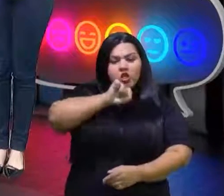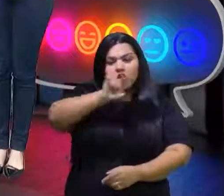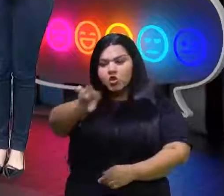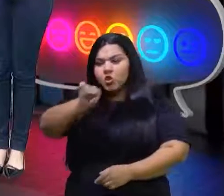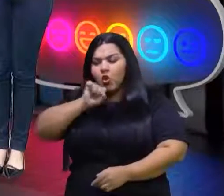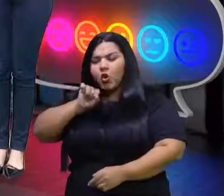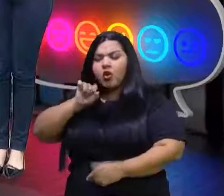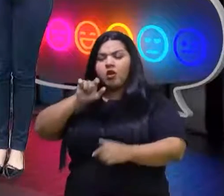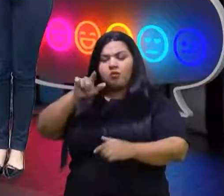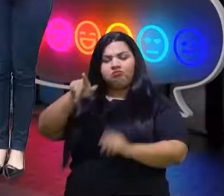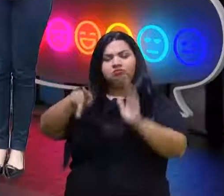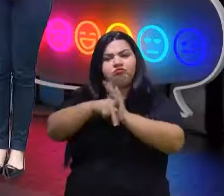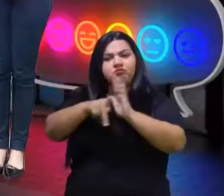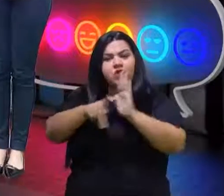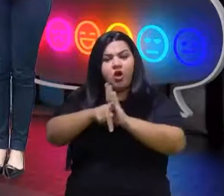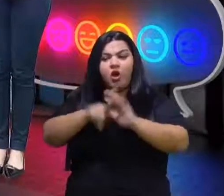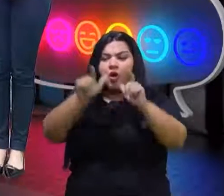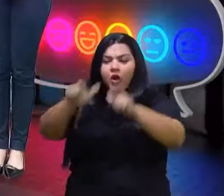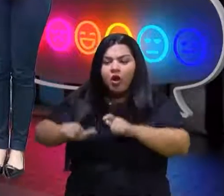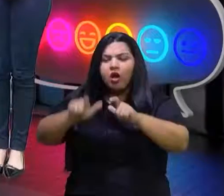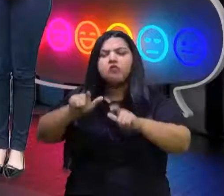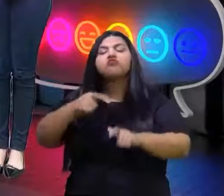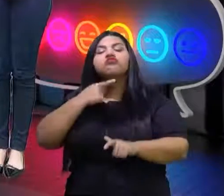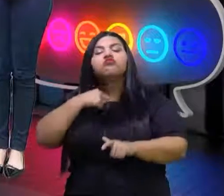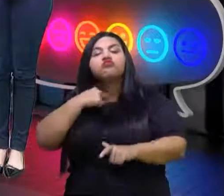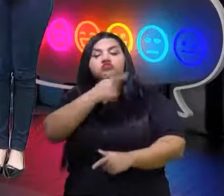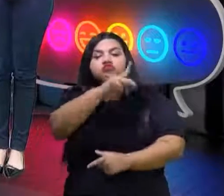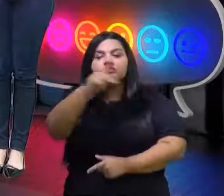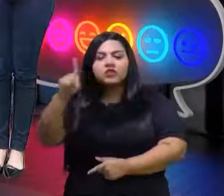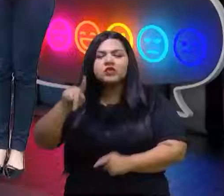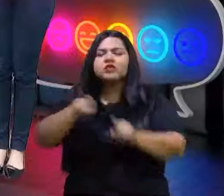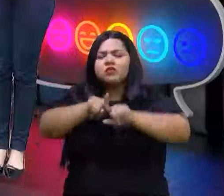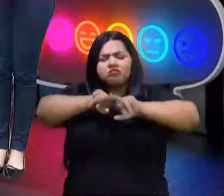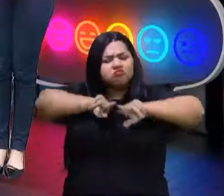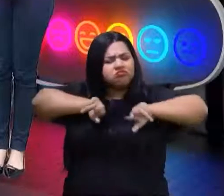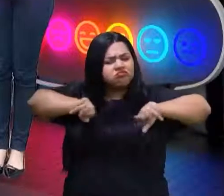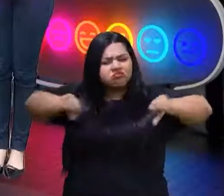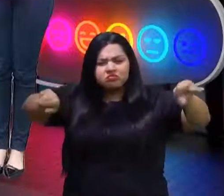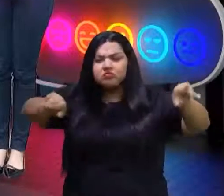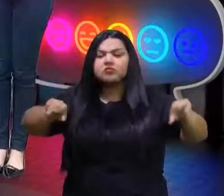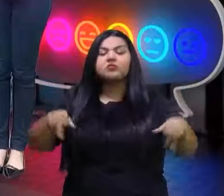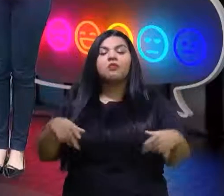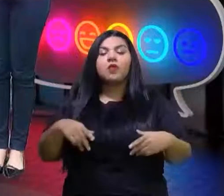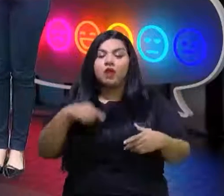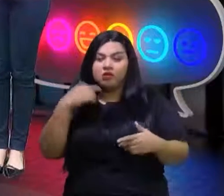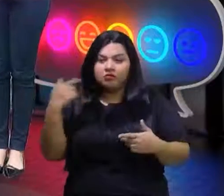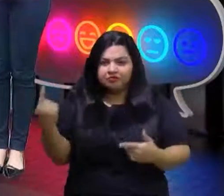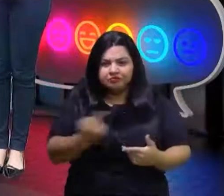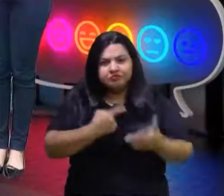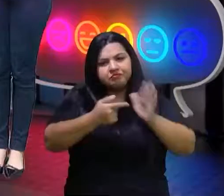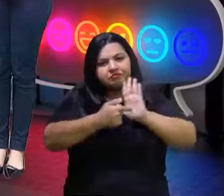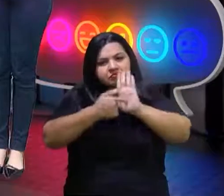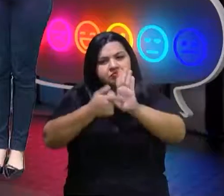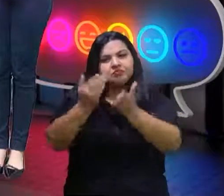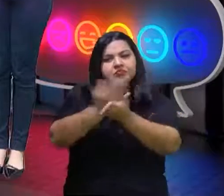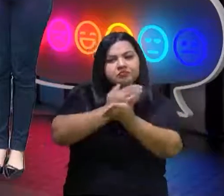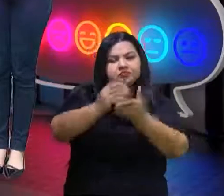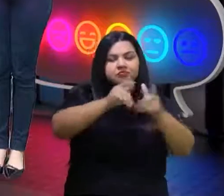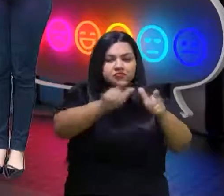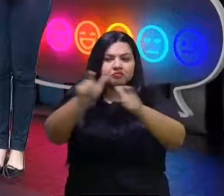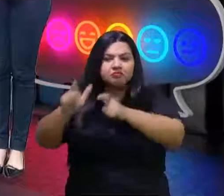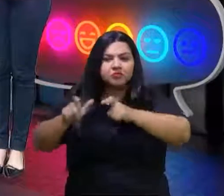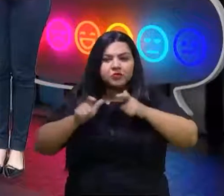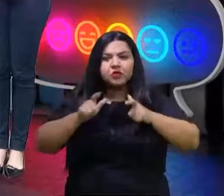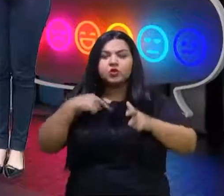né, seus locais, e isso vai ser o mais diverso possível. E a gente traz aqui para vocês alguns